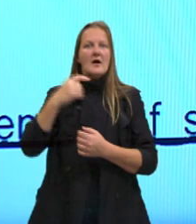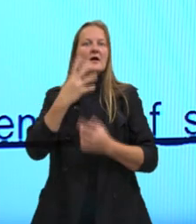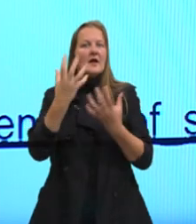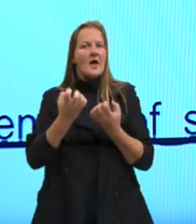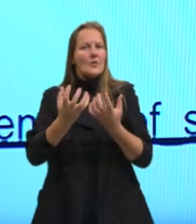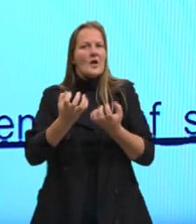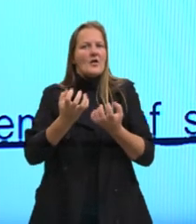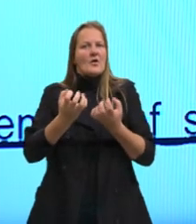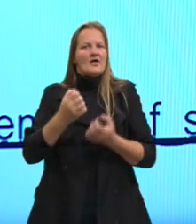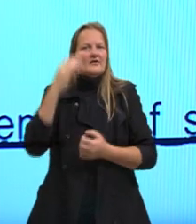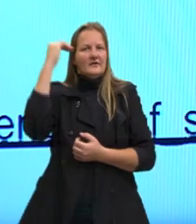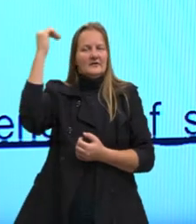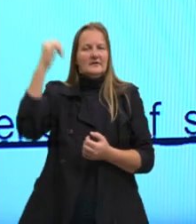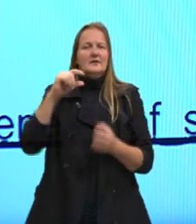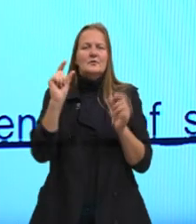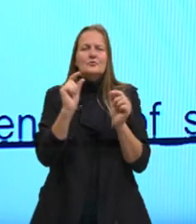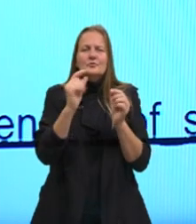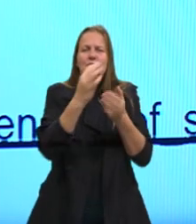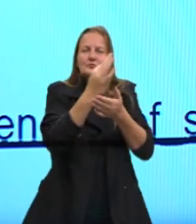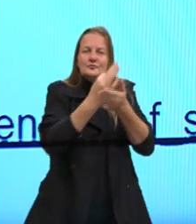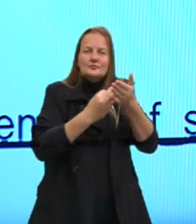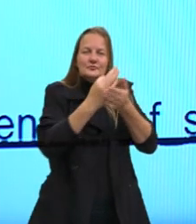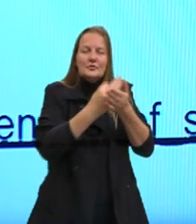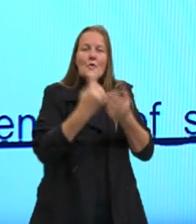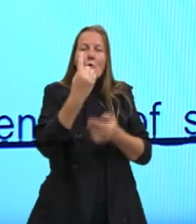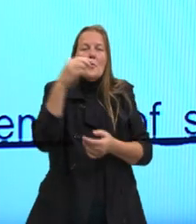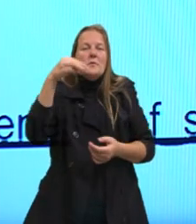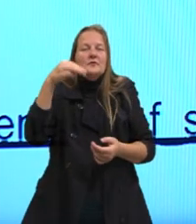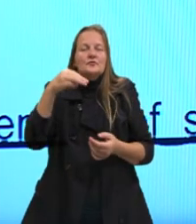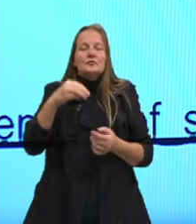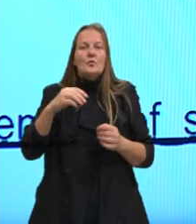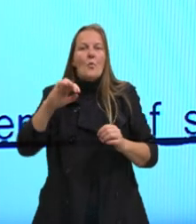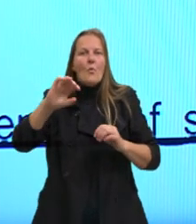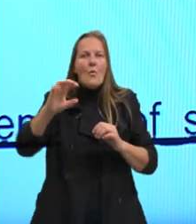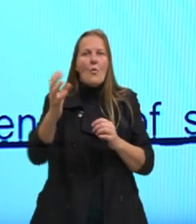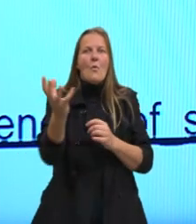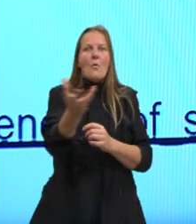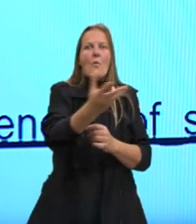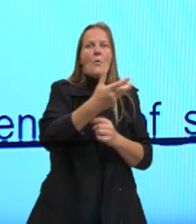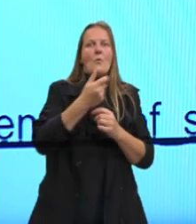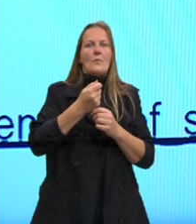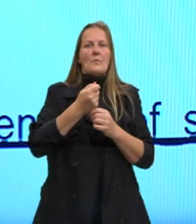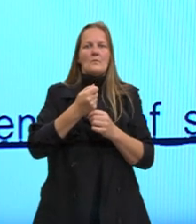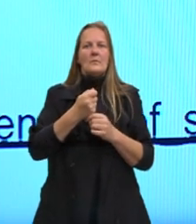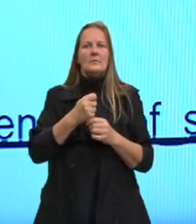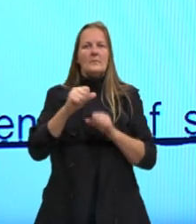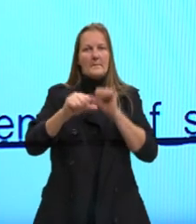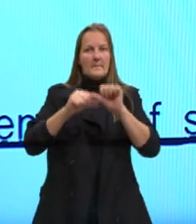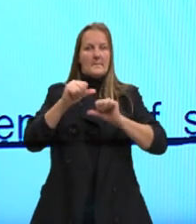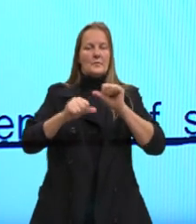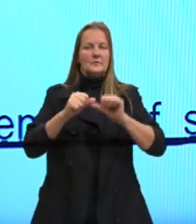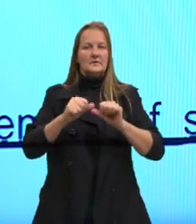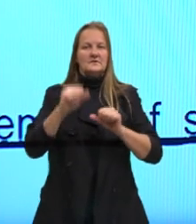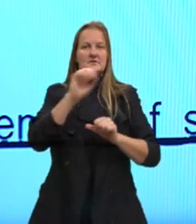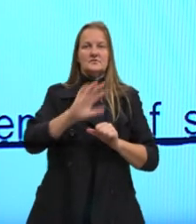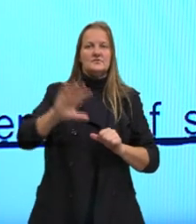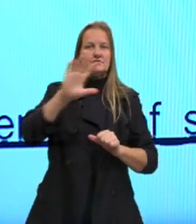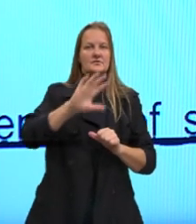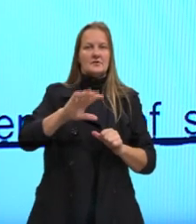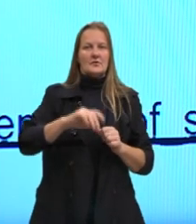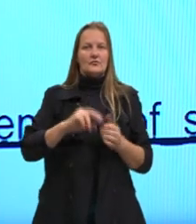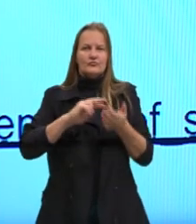então pequenas leituras Capitão de um minuto em um minuto pode captar uma mudança geral seria essa a ideia